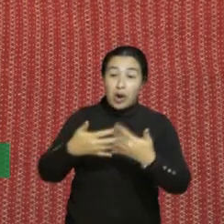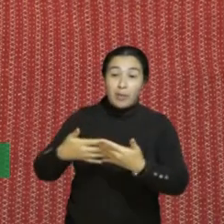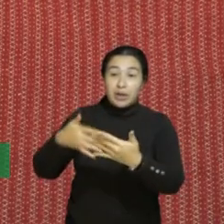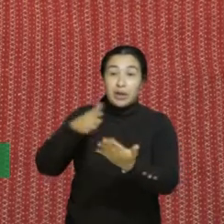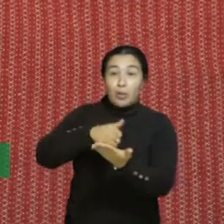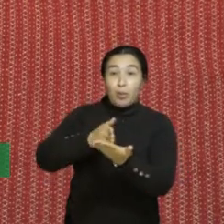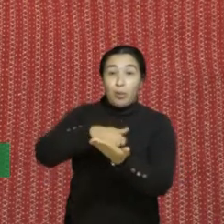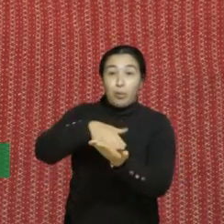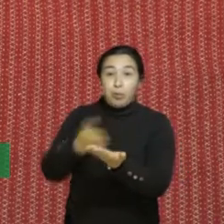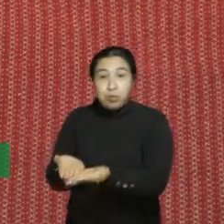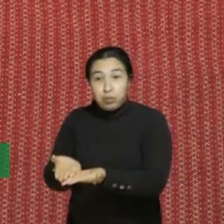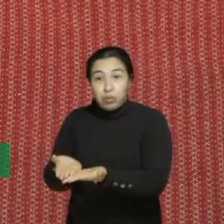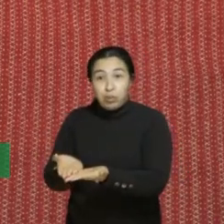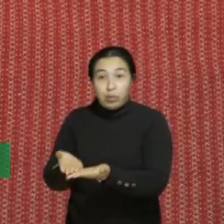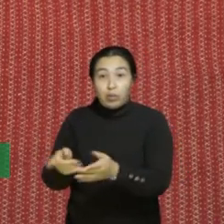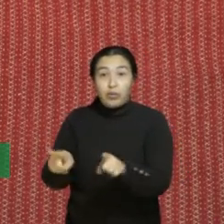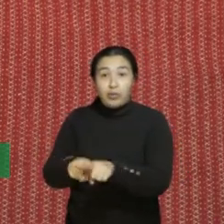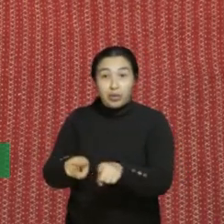não é